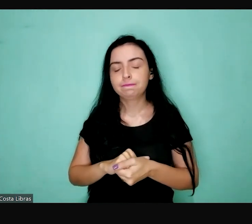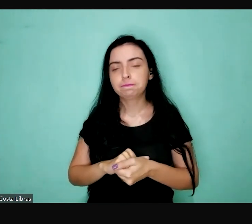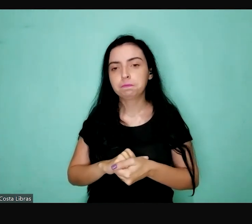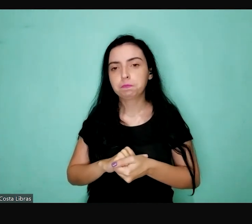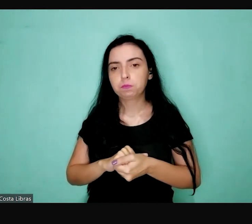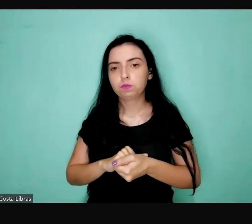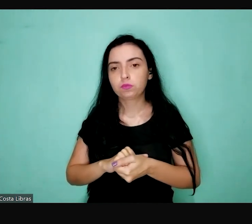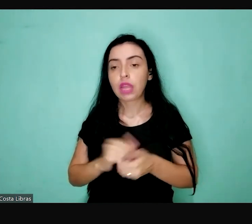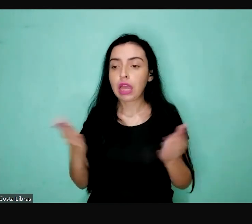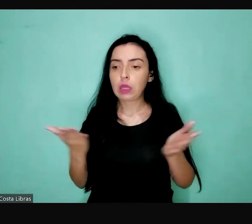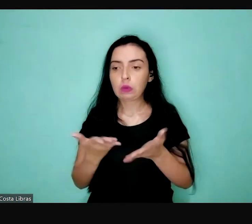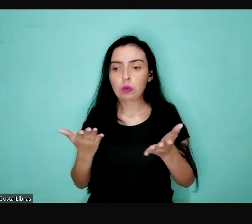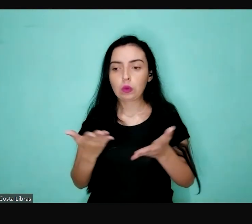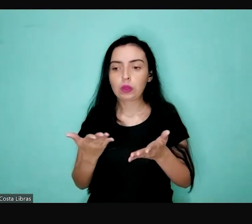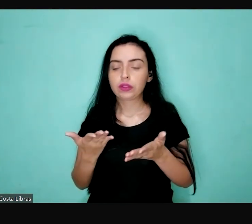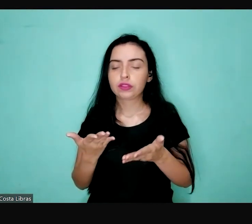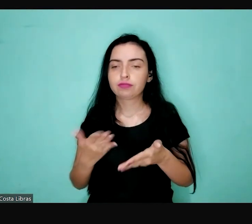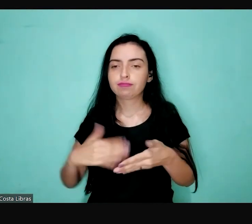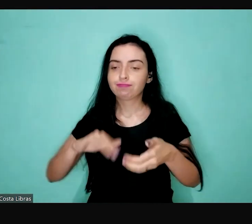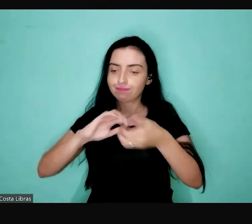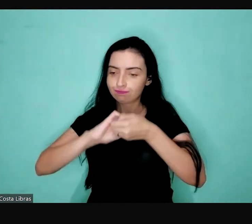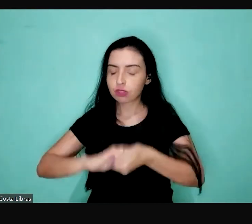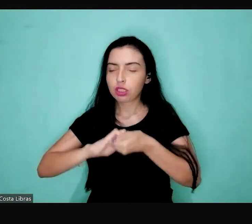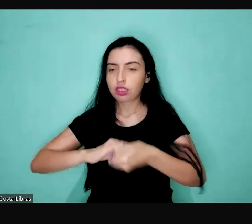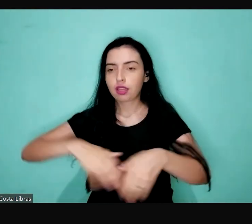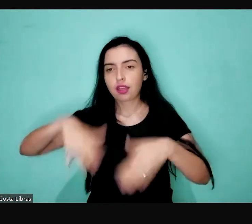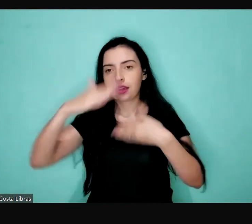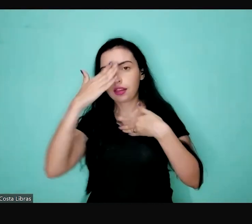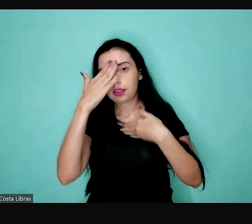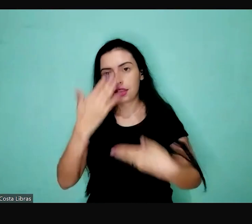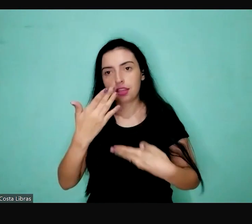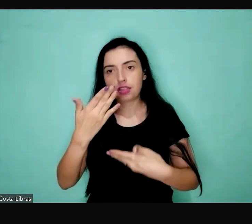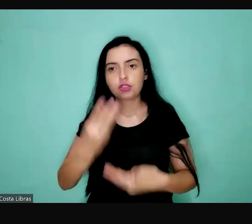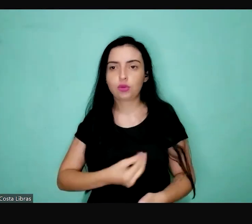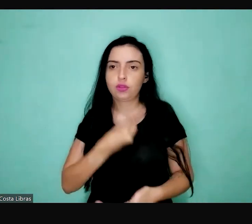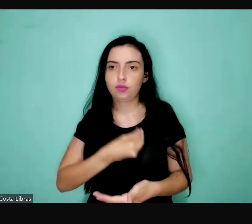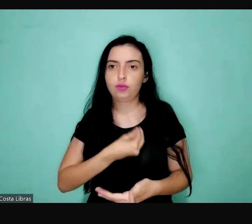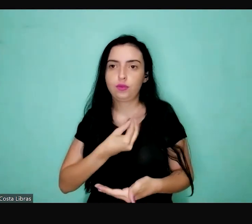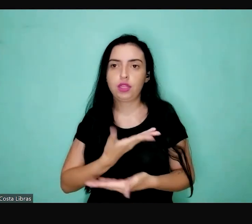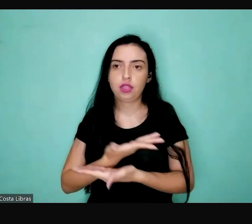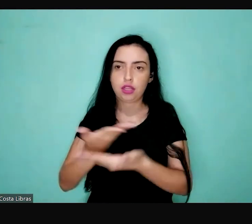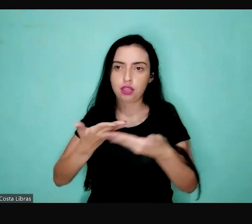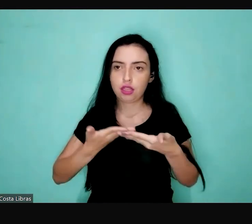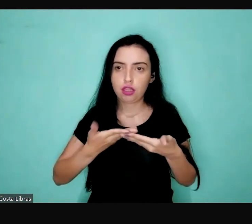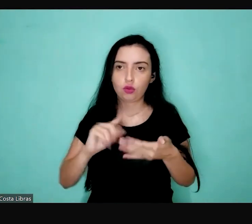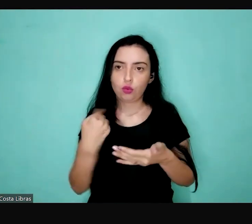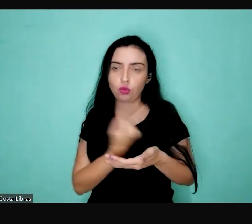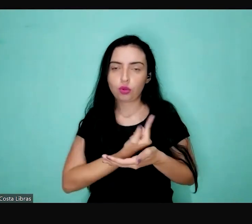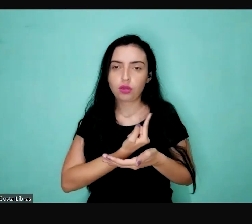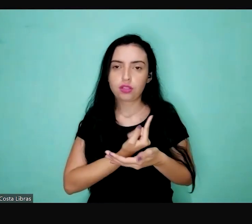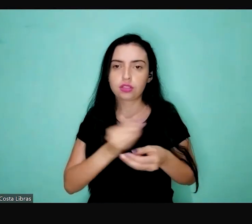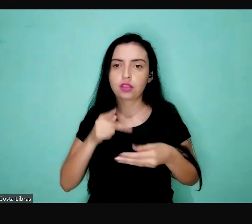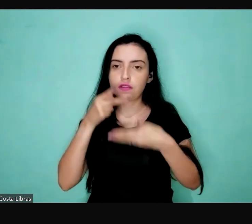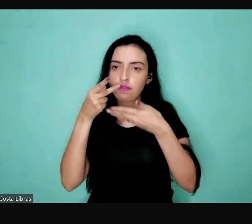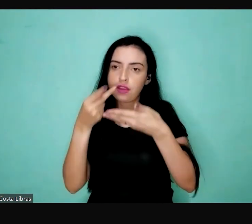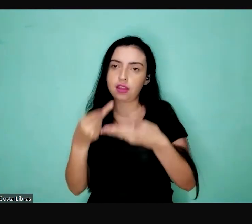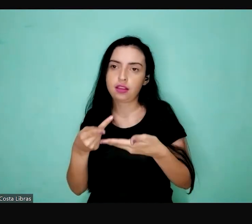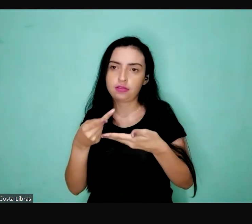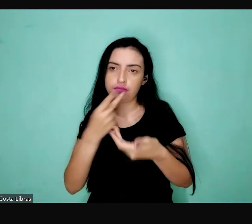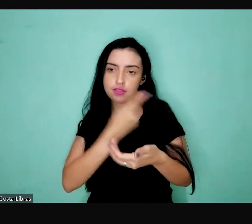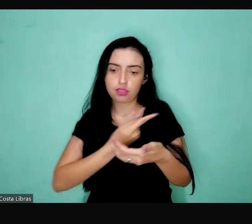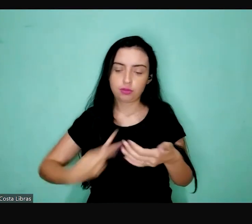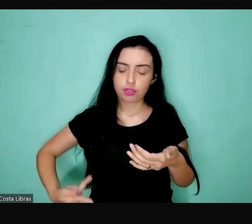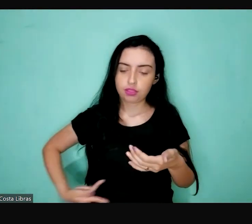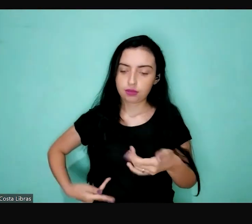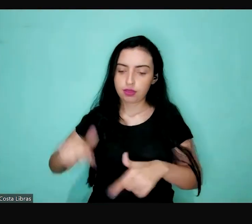logo já reitero os meus cumprimentos, agradeço pela sua presença aqui conosco e passarei a presidência dos trabalhos